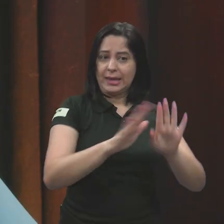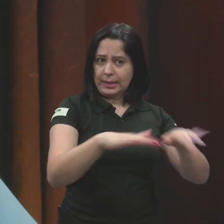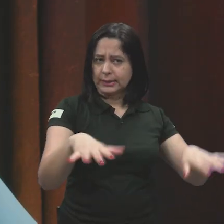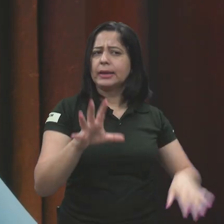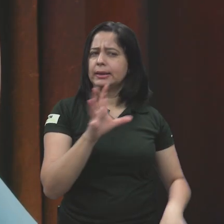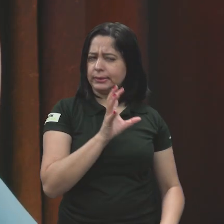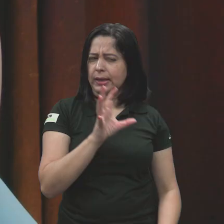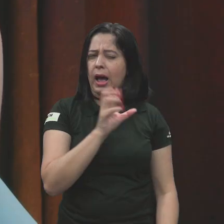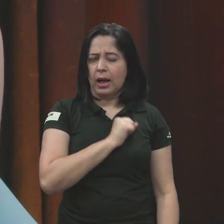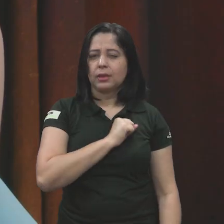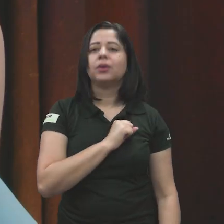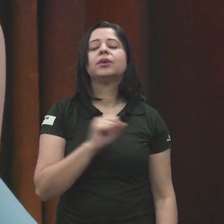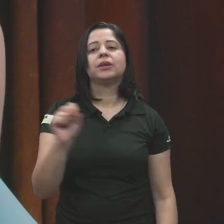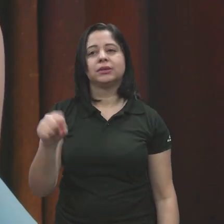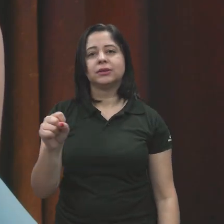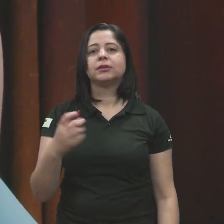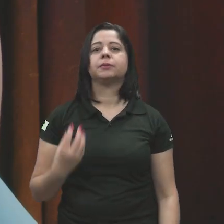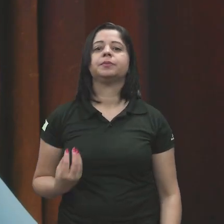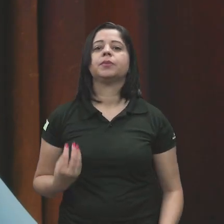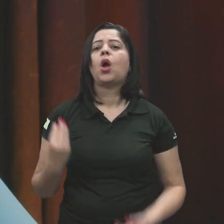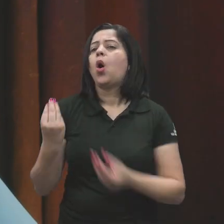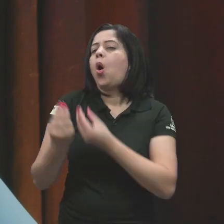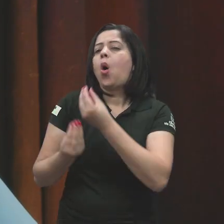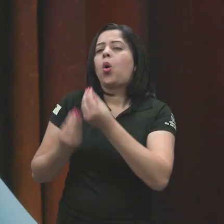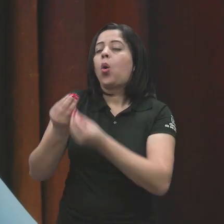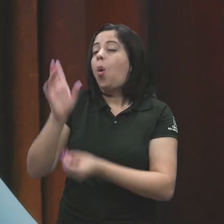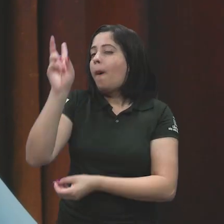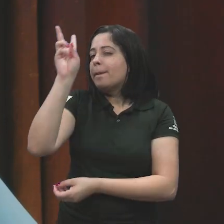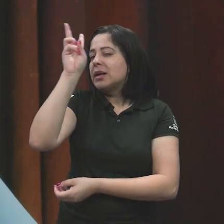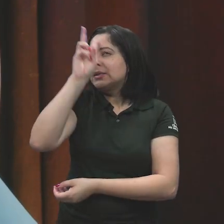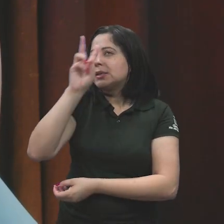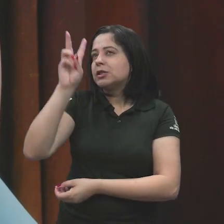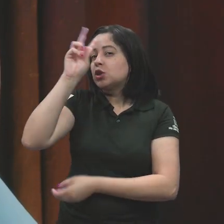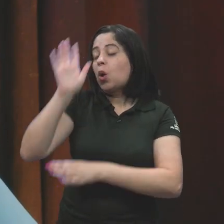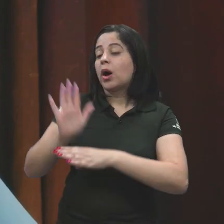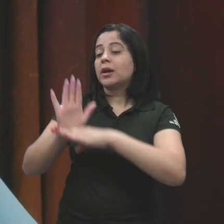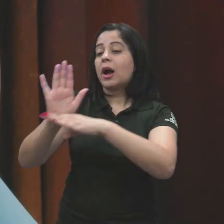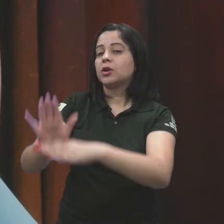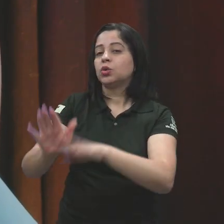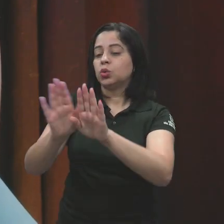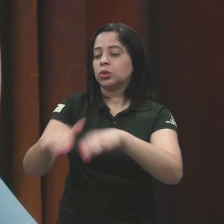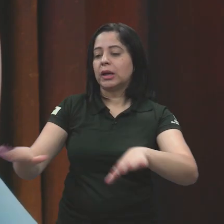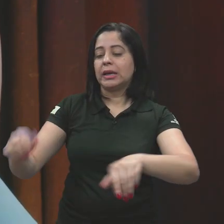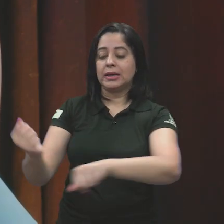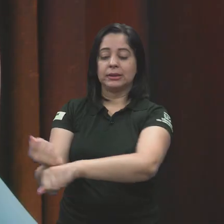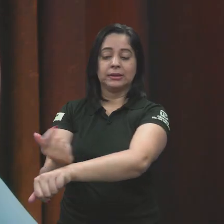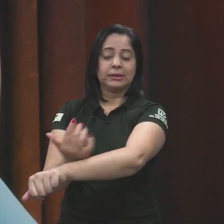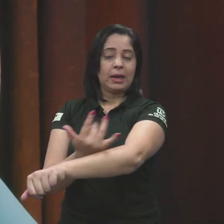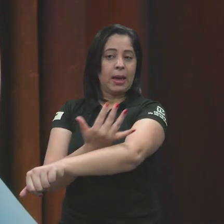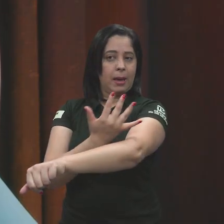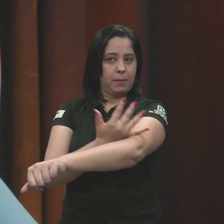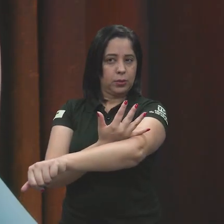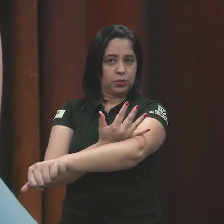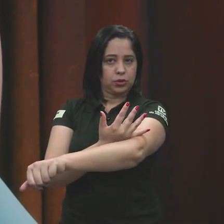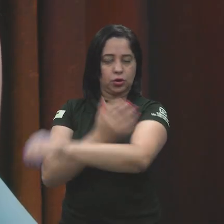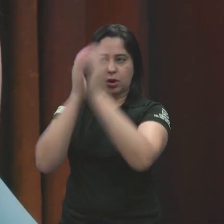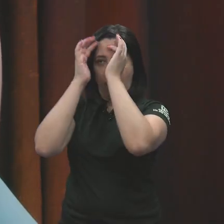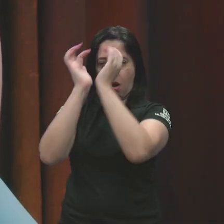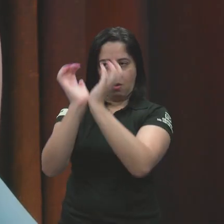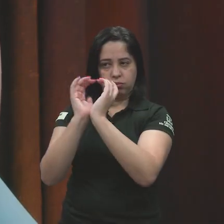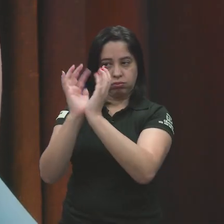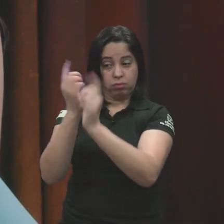Como as histórias podem ajudar no desenvolvimento emocional e cognitivo? Já que a gente está num programa que fala muito sobre